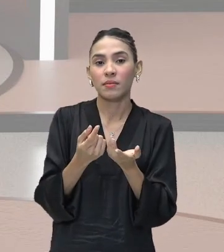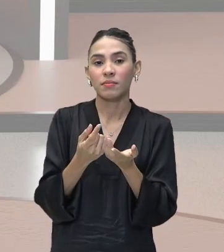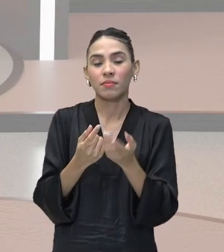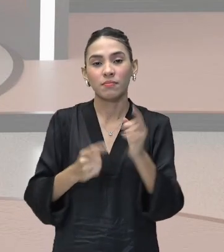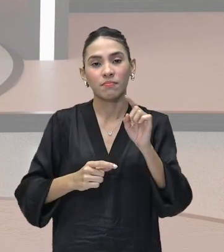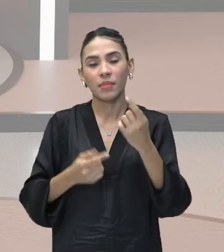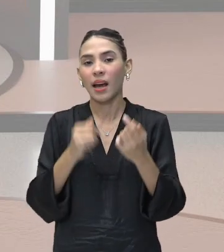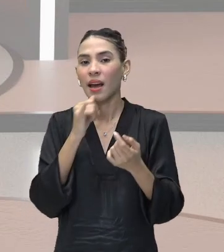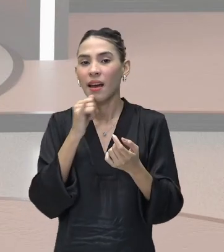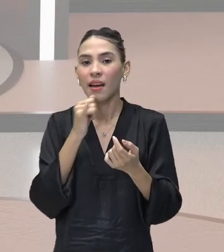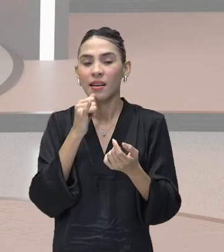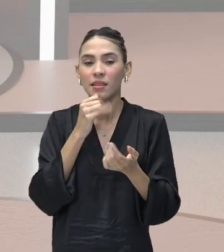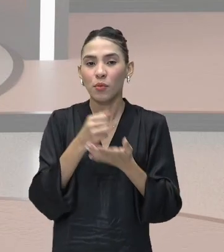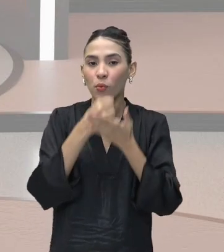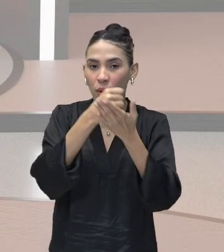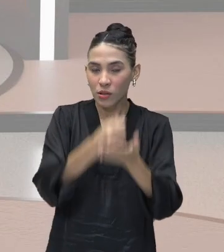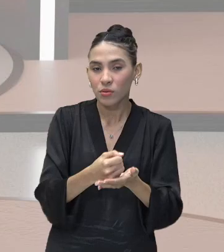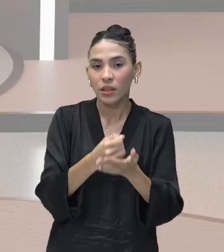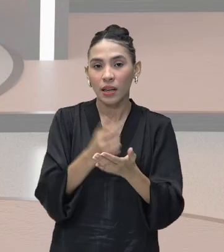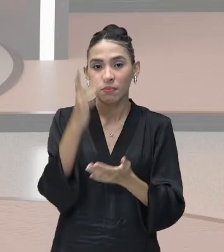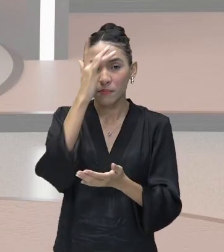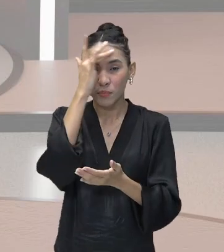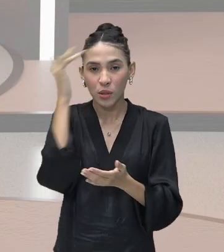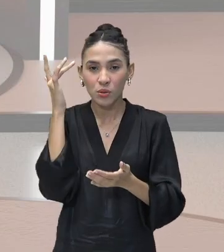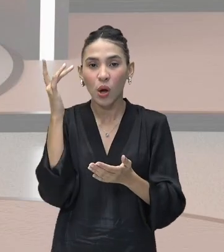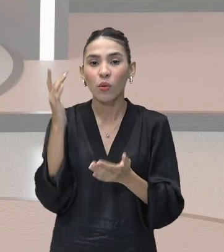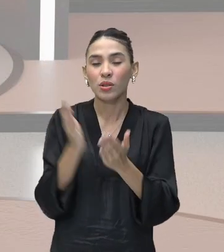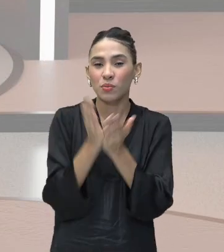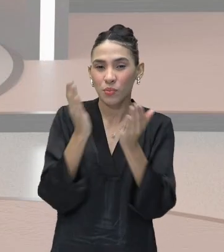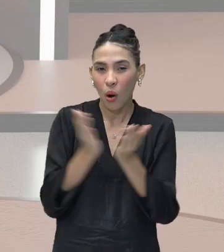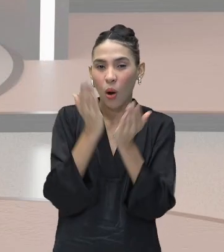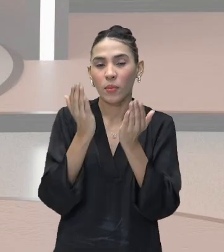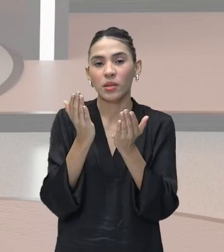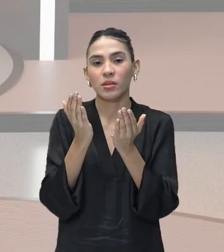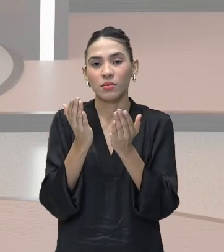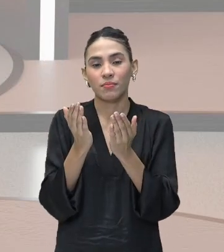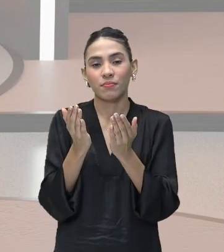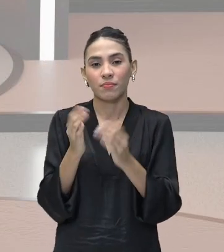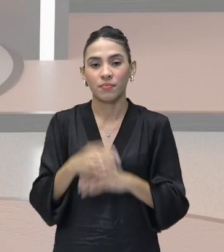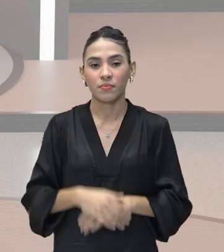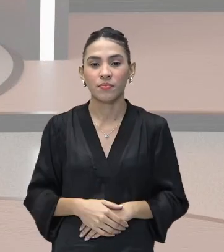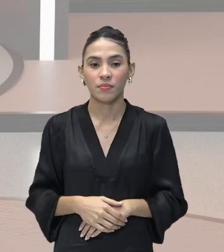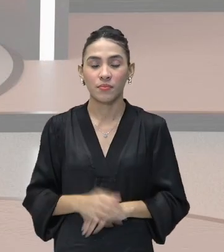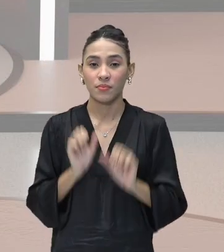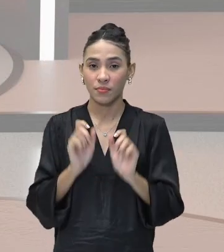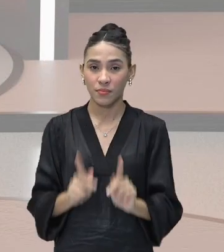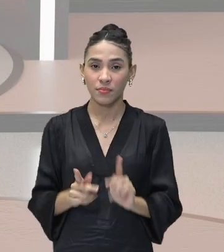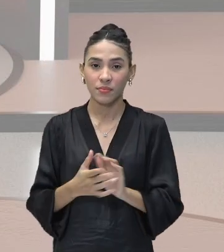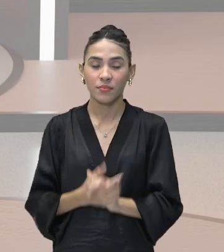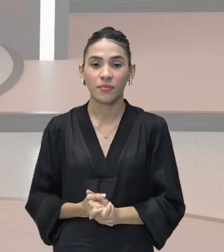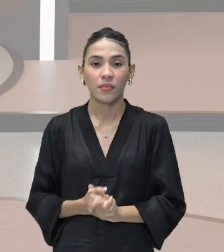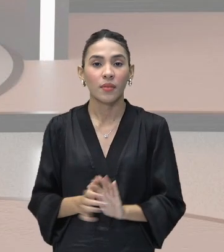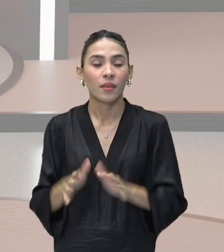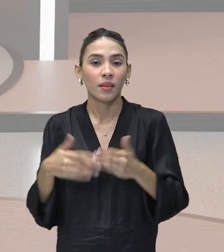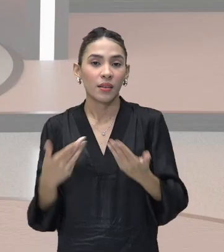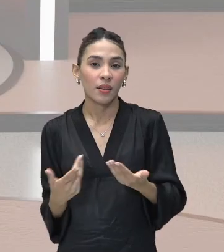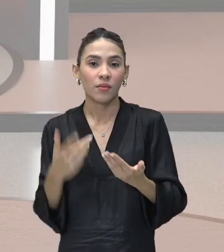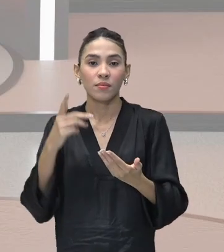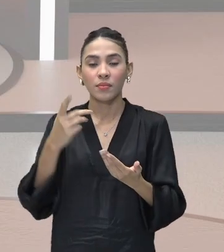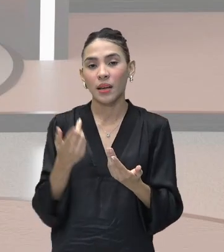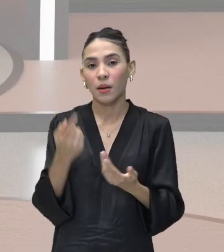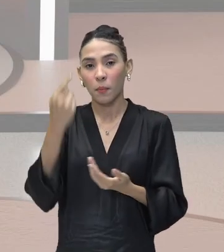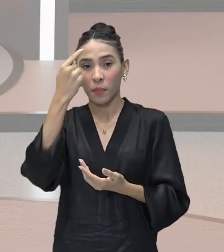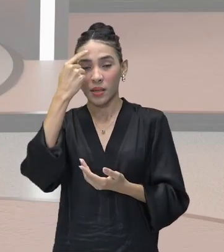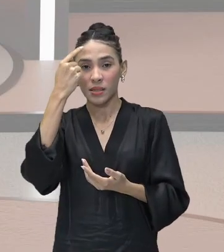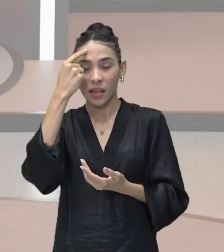benefícios para a população empobrecida de baixa renda, benefícios sociais, ok? Então, é justamente com essa forma de